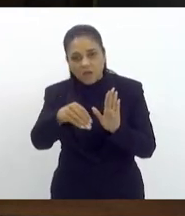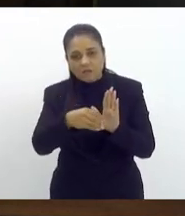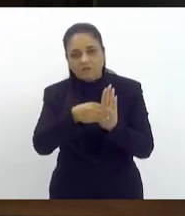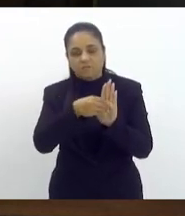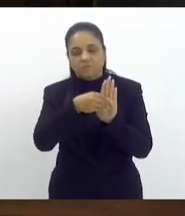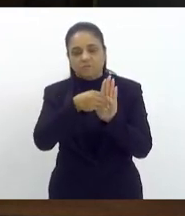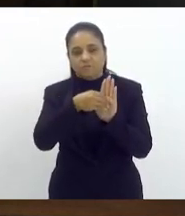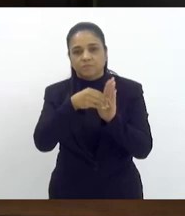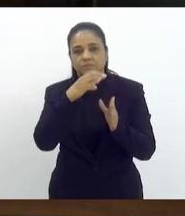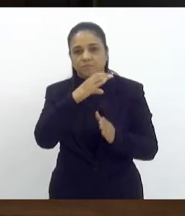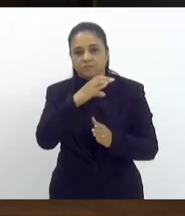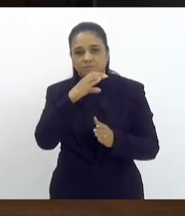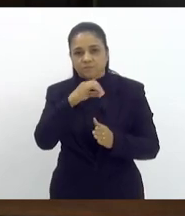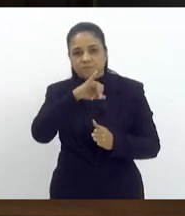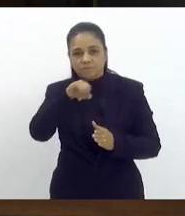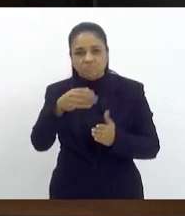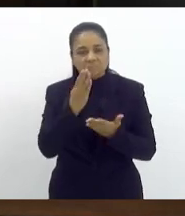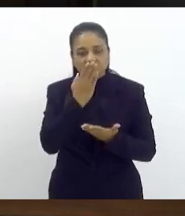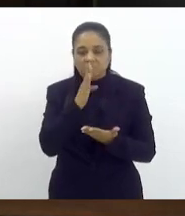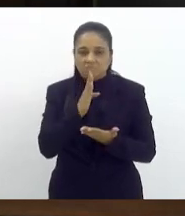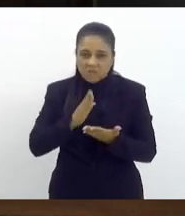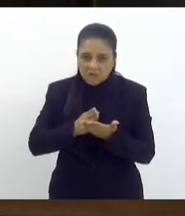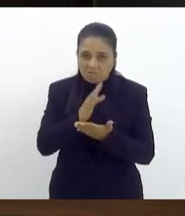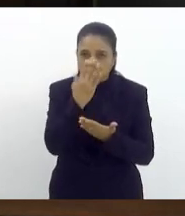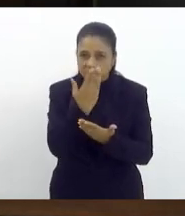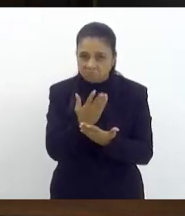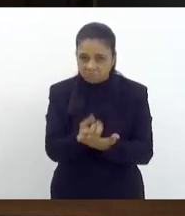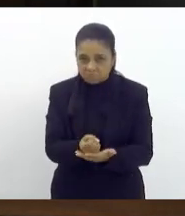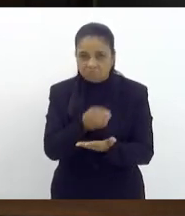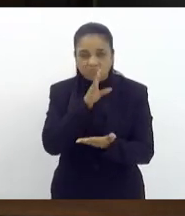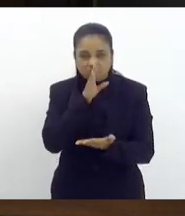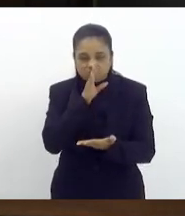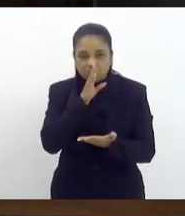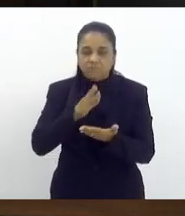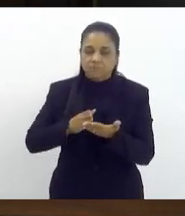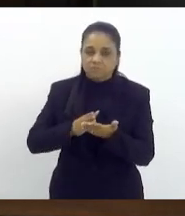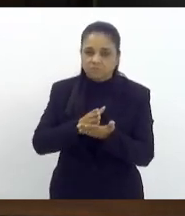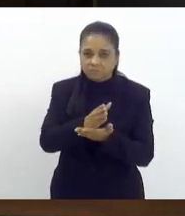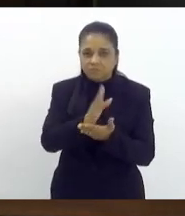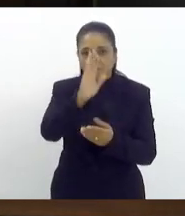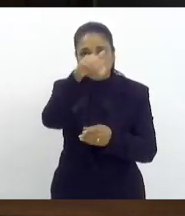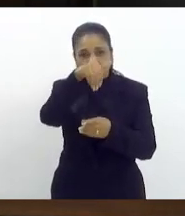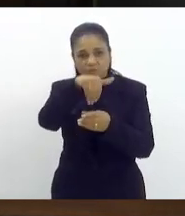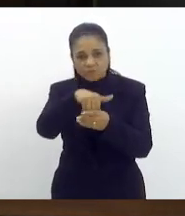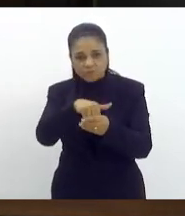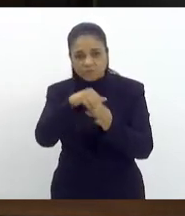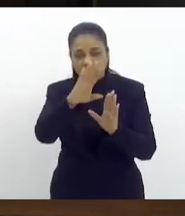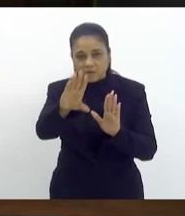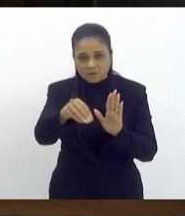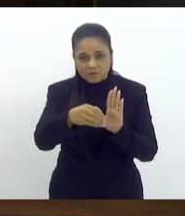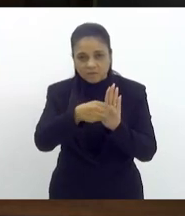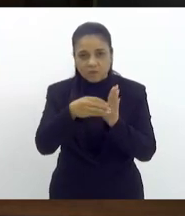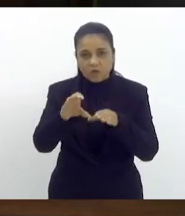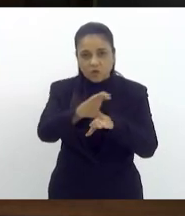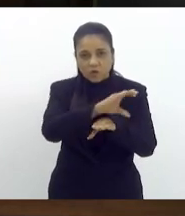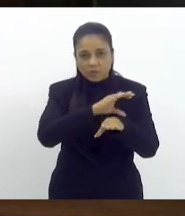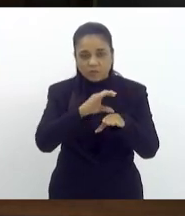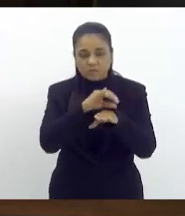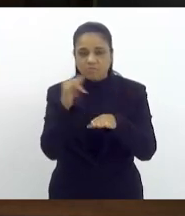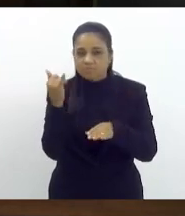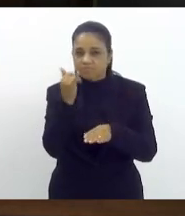da ccj senhores que a prova permaneça Como estão aprovados em votação para as emendas da comissão de Minas